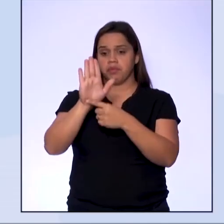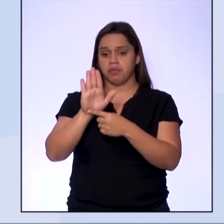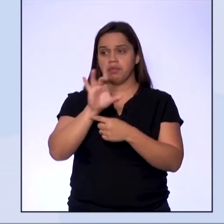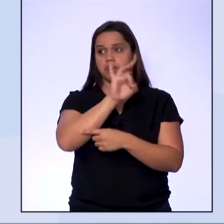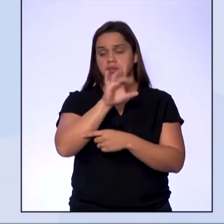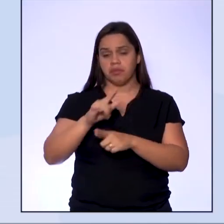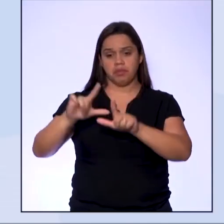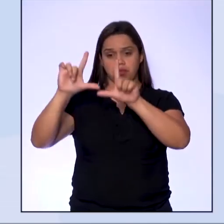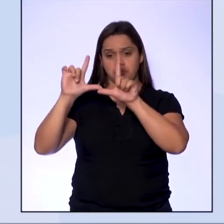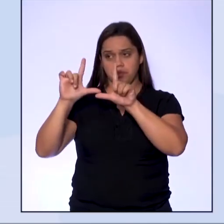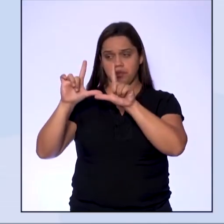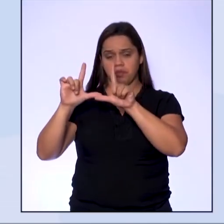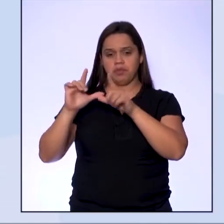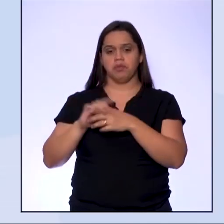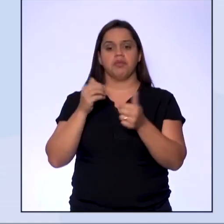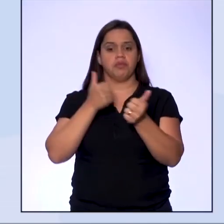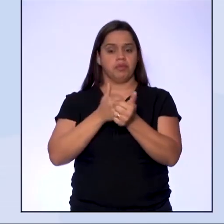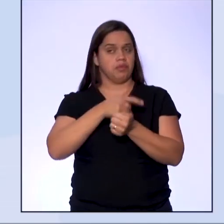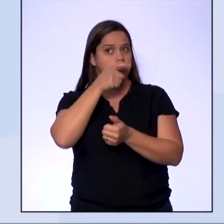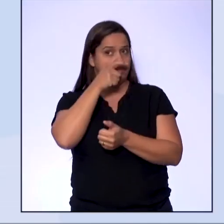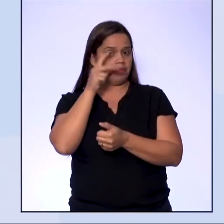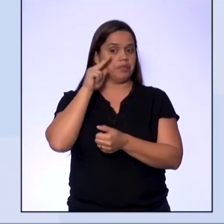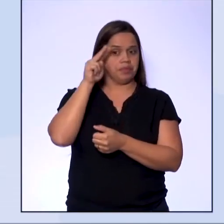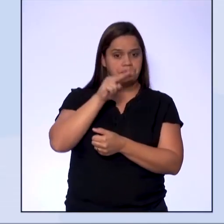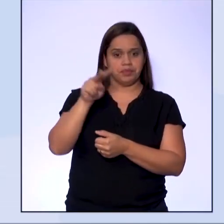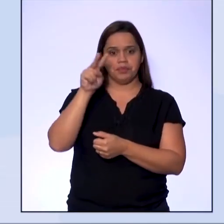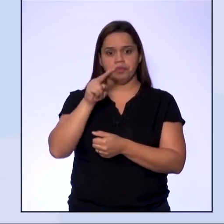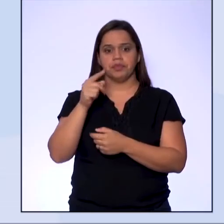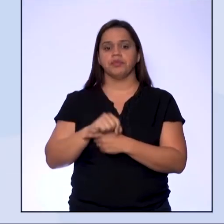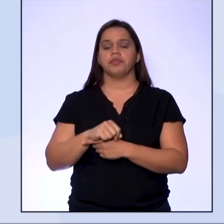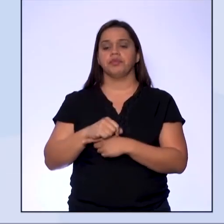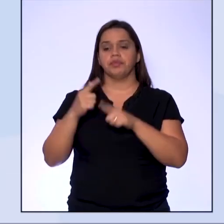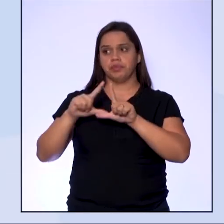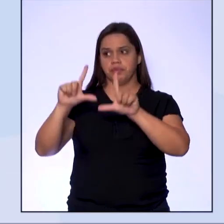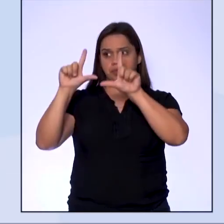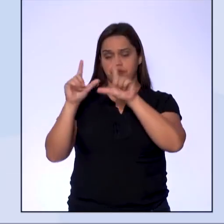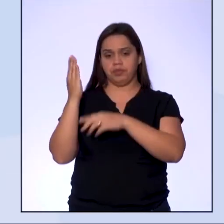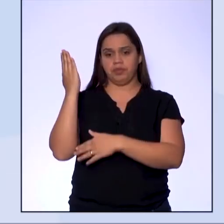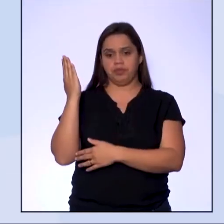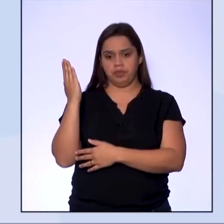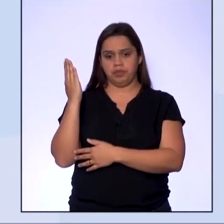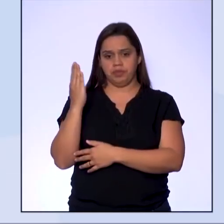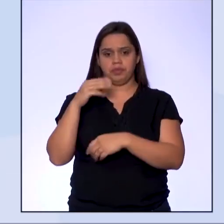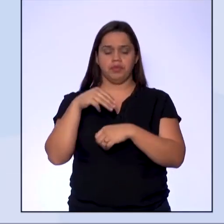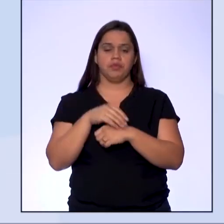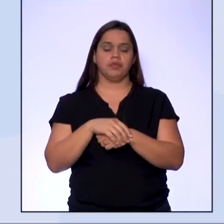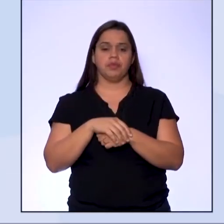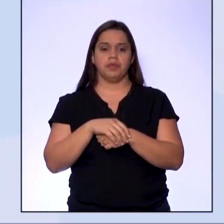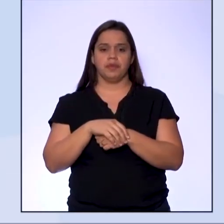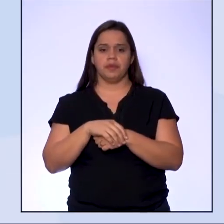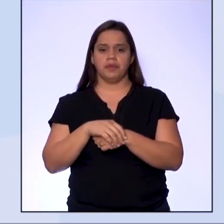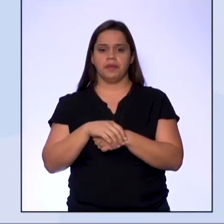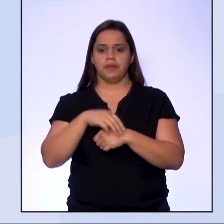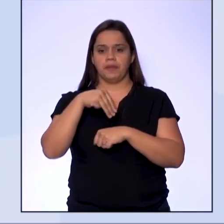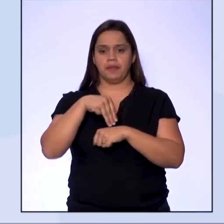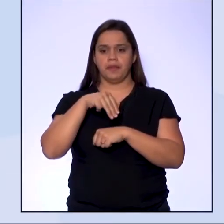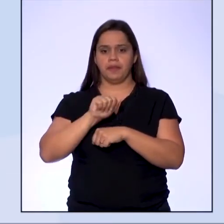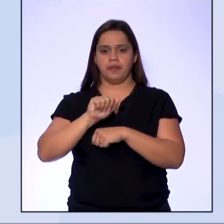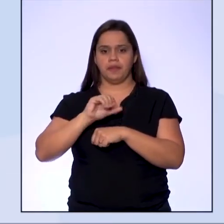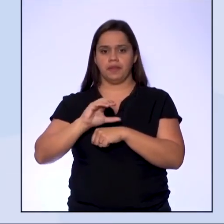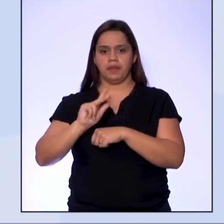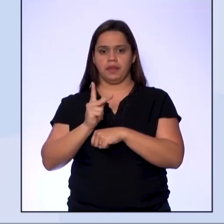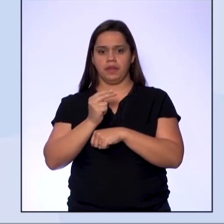civilização pré-colombiana pertenciam e também o país que está localizado atualmente. Então, para facilitar